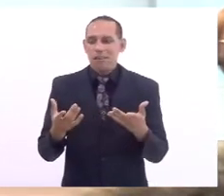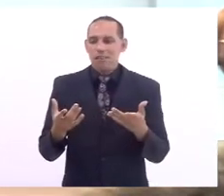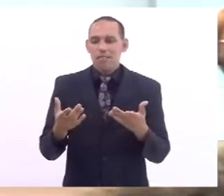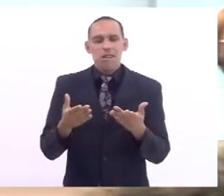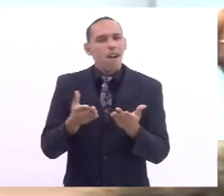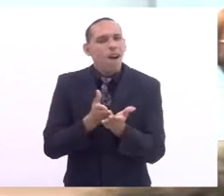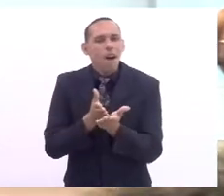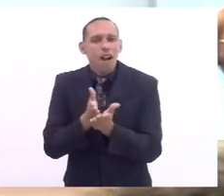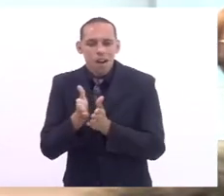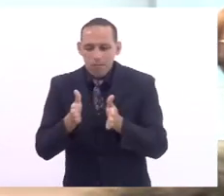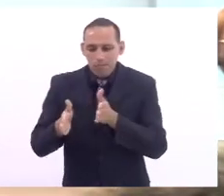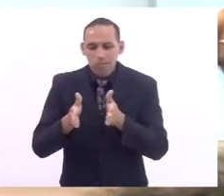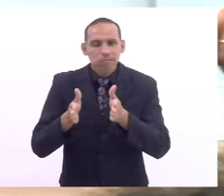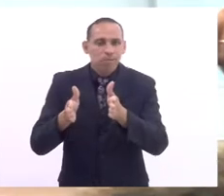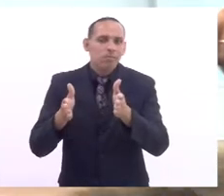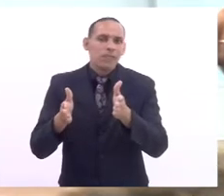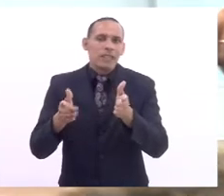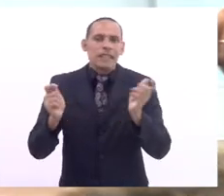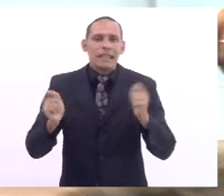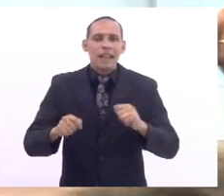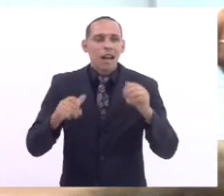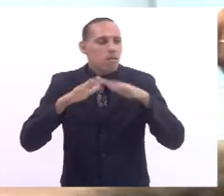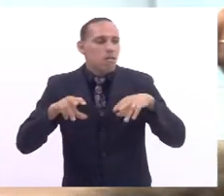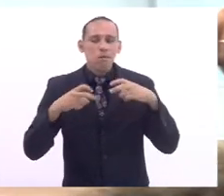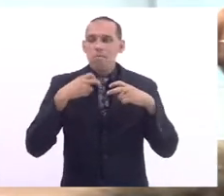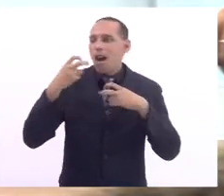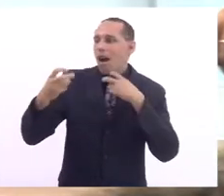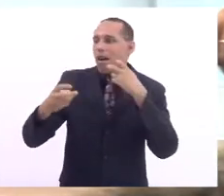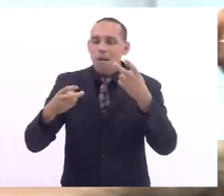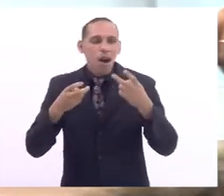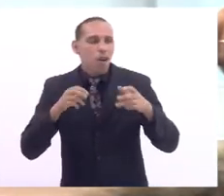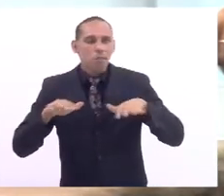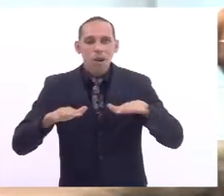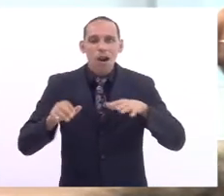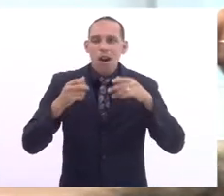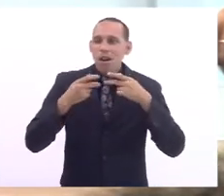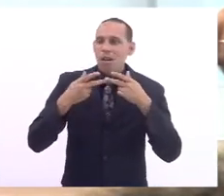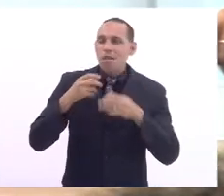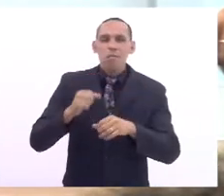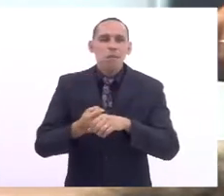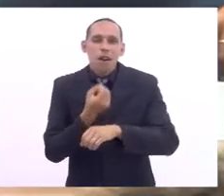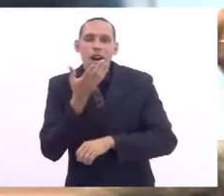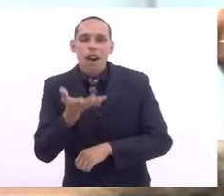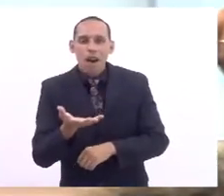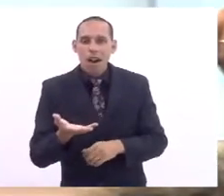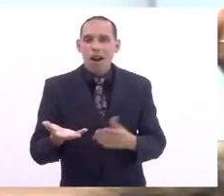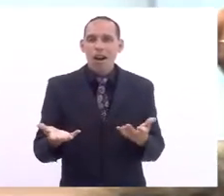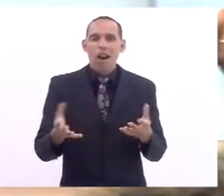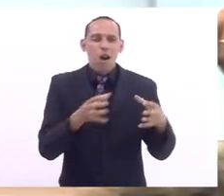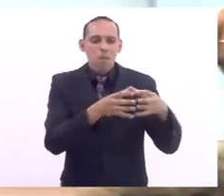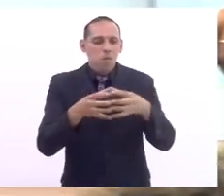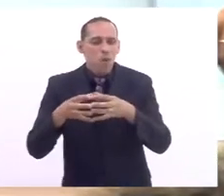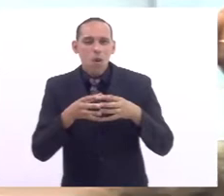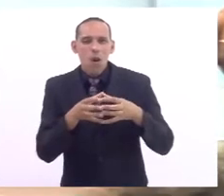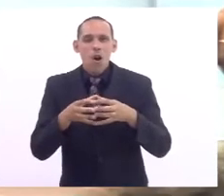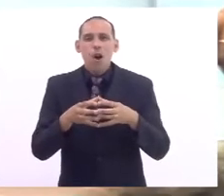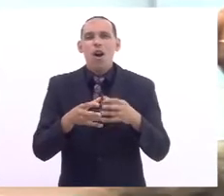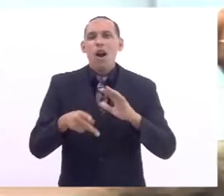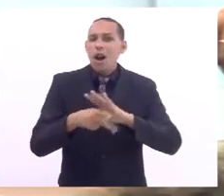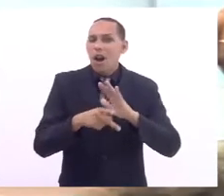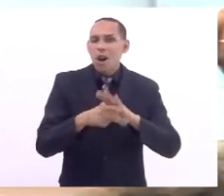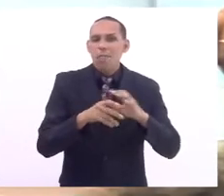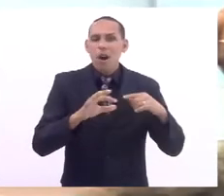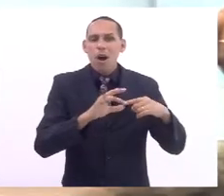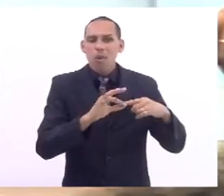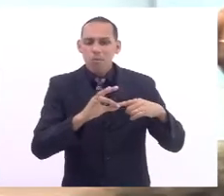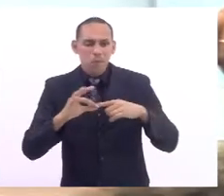visibilidade de ampliar as vozes de movimentos de coletivos de grupos de território de Periferia